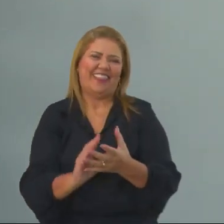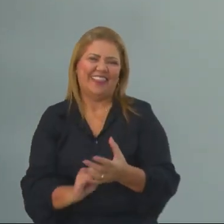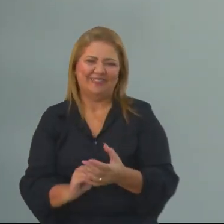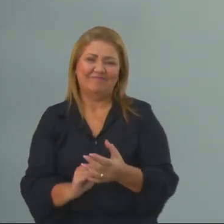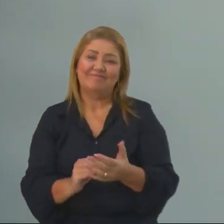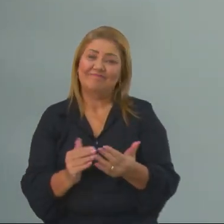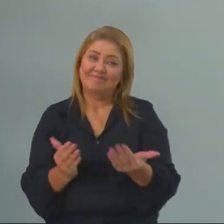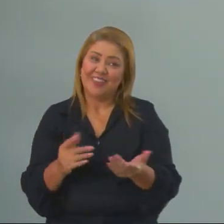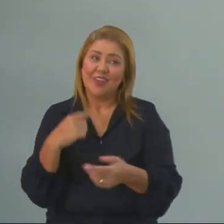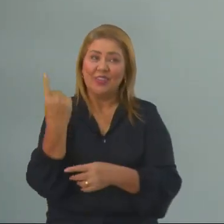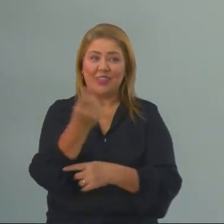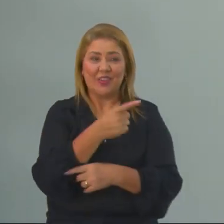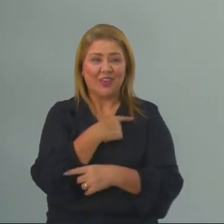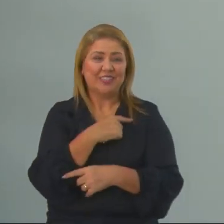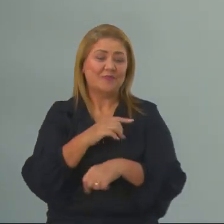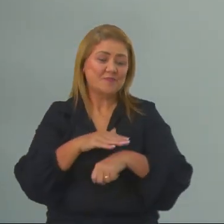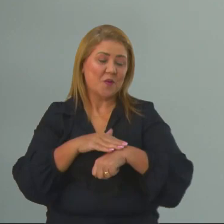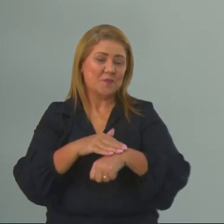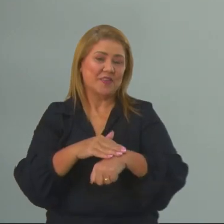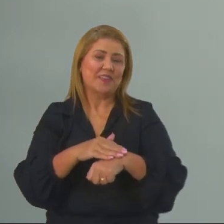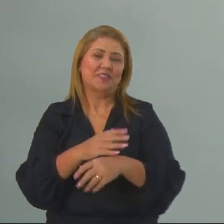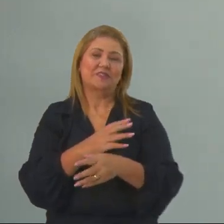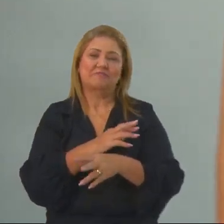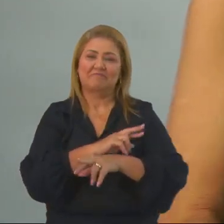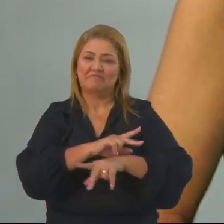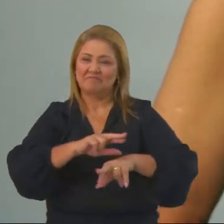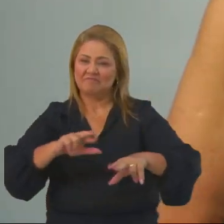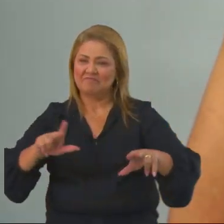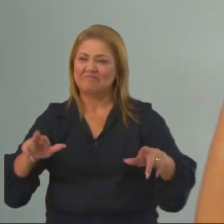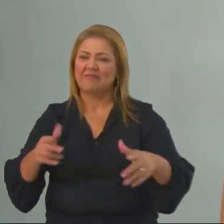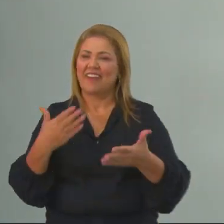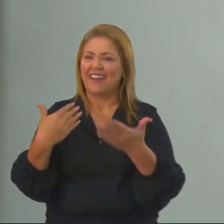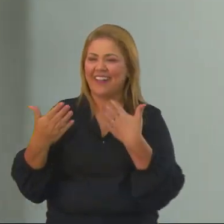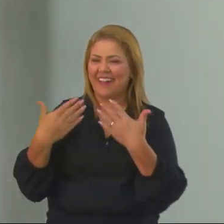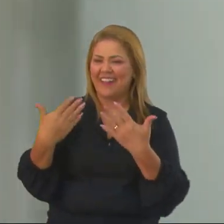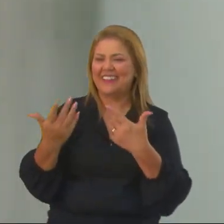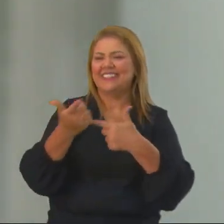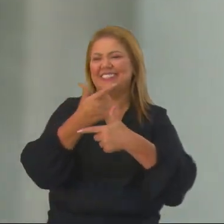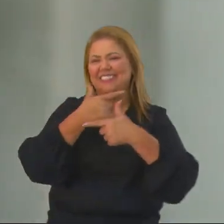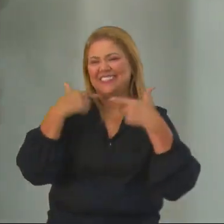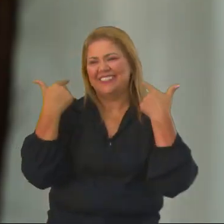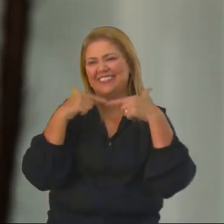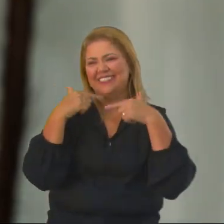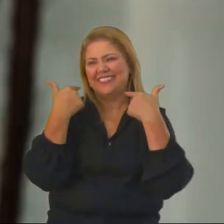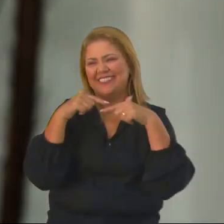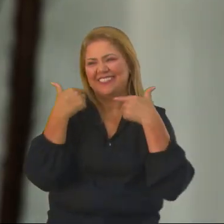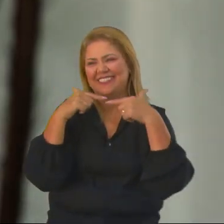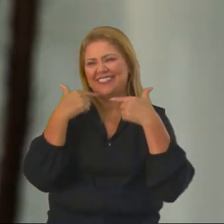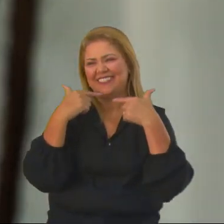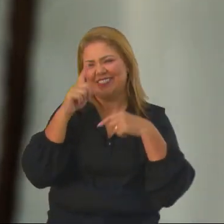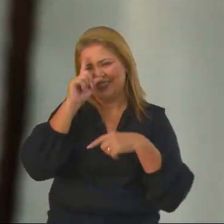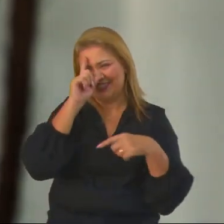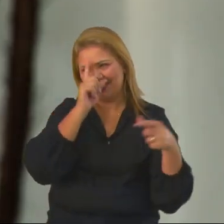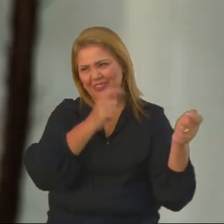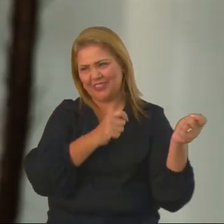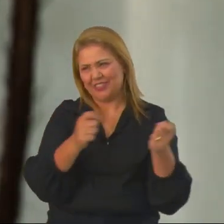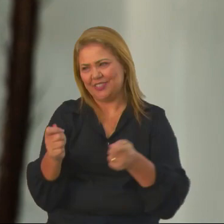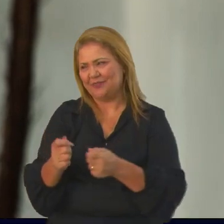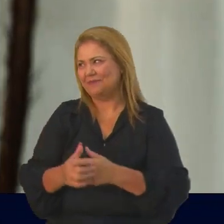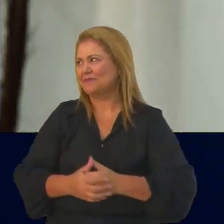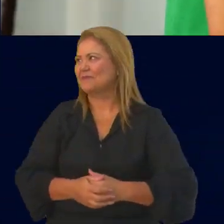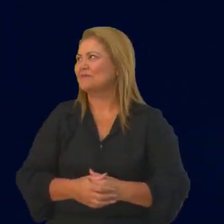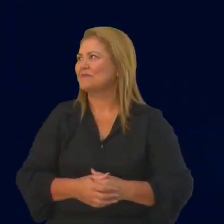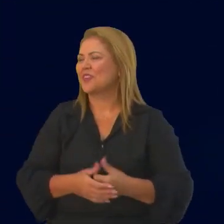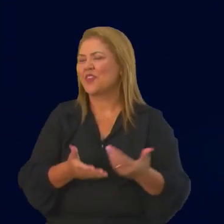que tenhamos muitos momentos de longas conversas e de boas risadas no nosso dia a dia. Fica